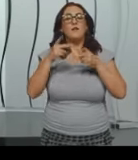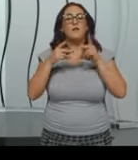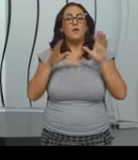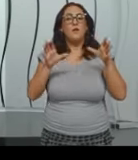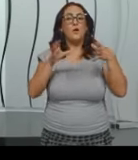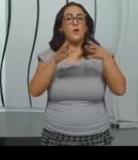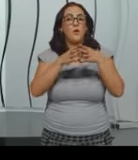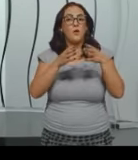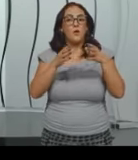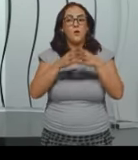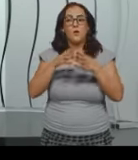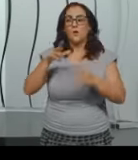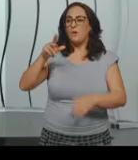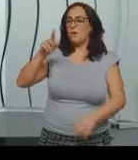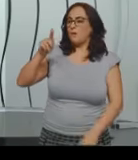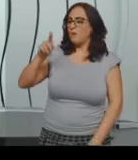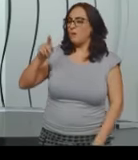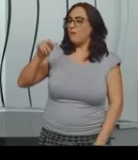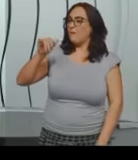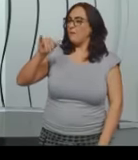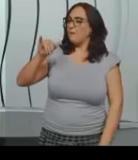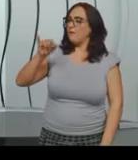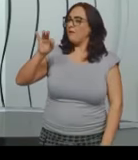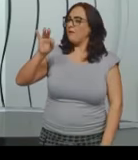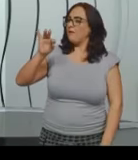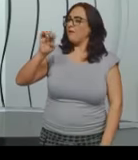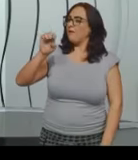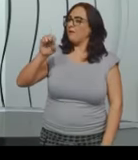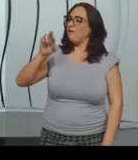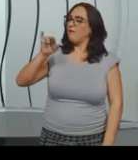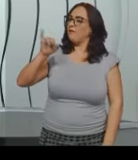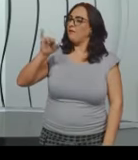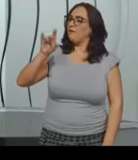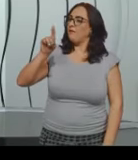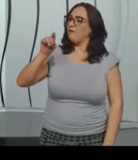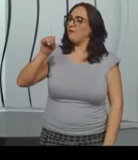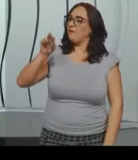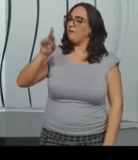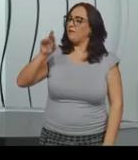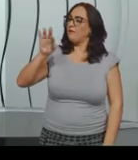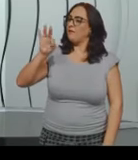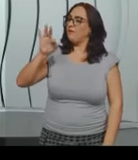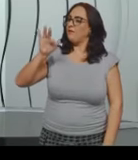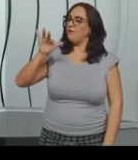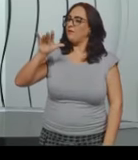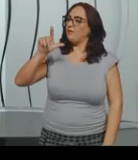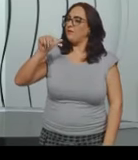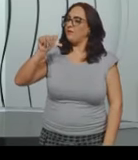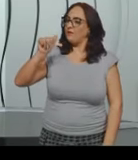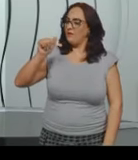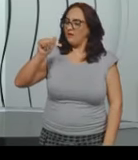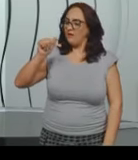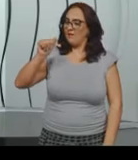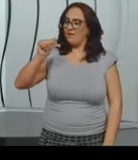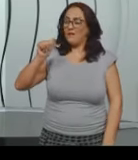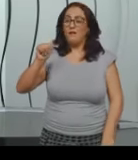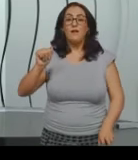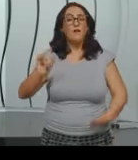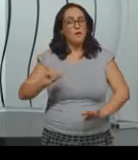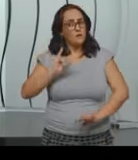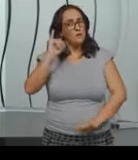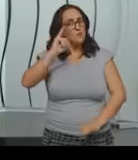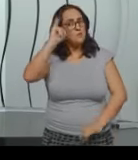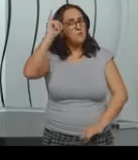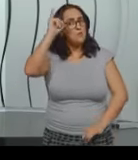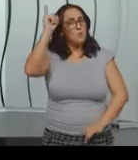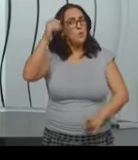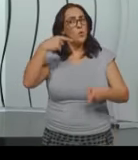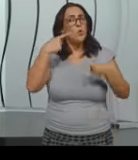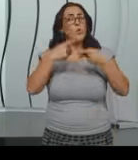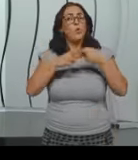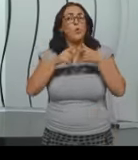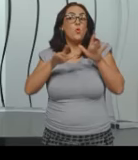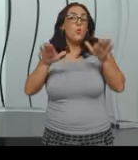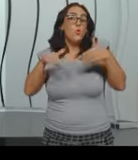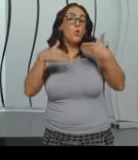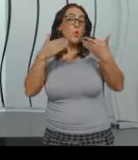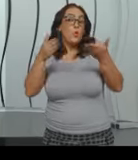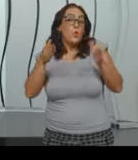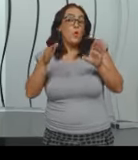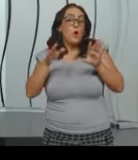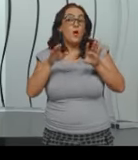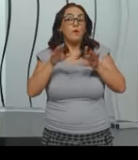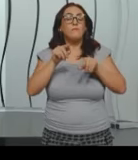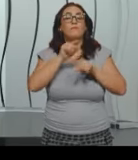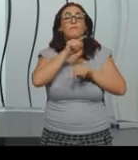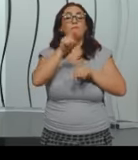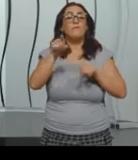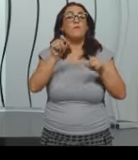pteridófitas. Esse assunto é muito importante porque quando você vai fazer o Enem, ele não te